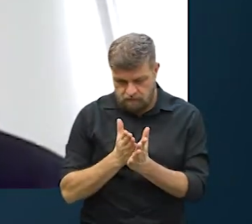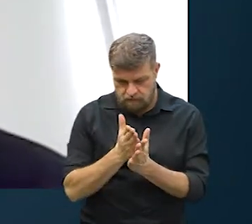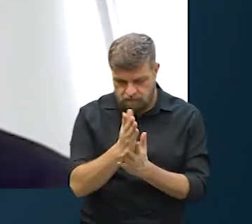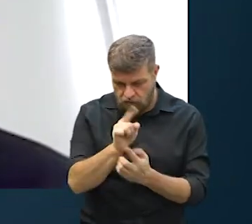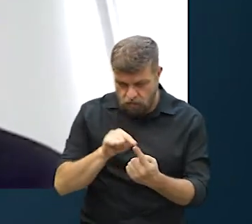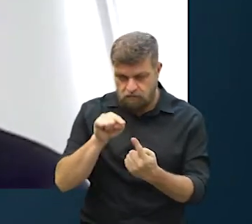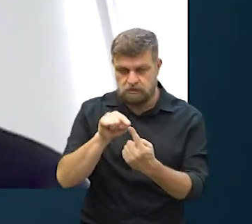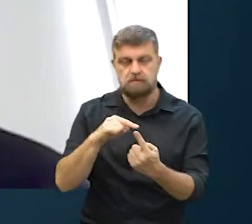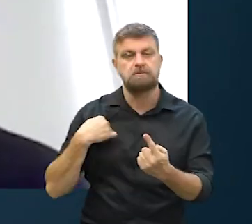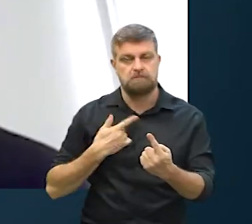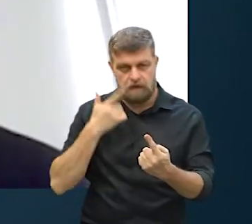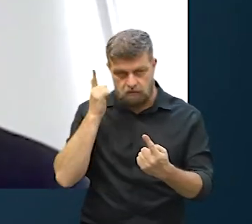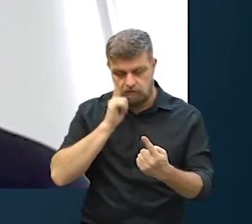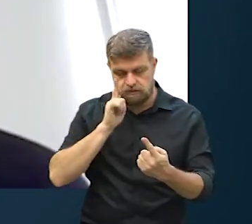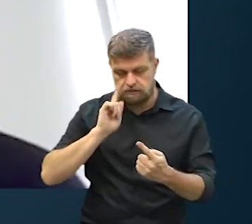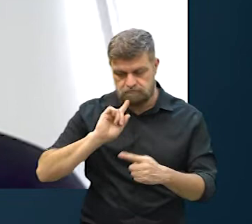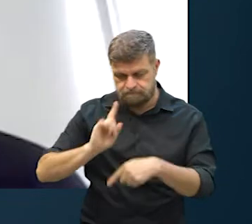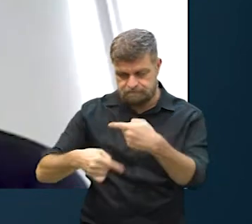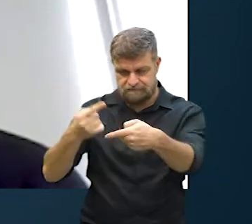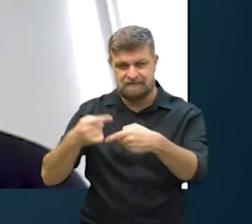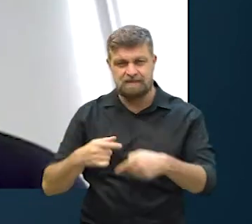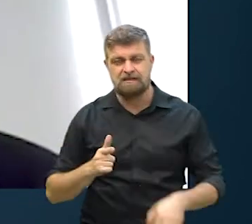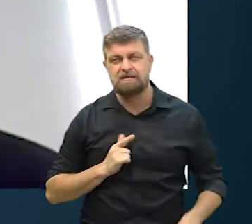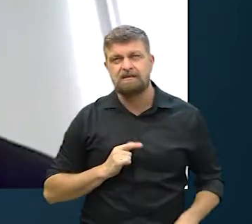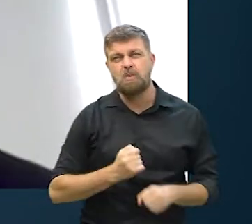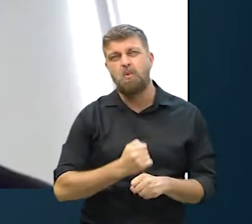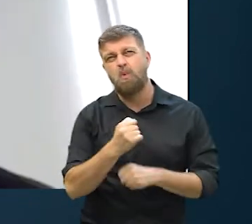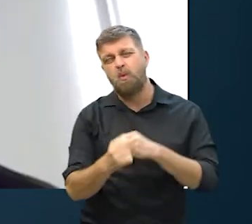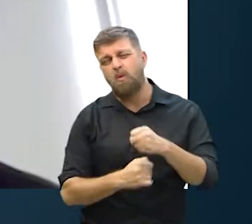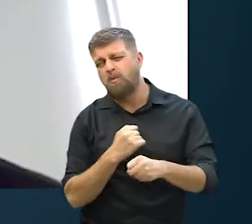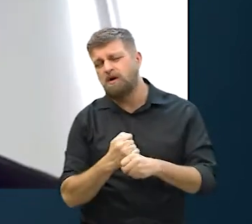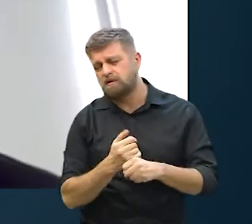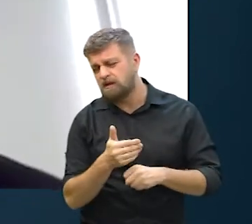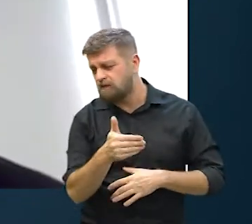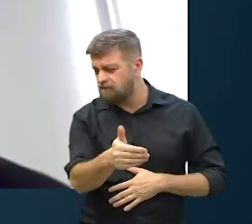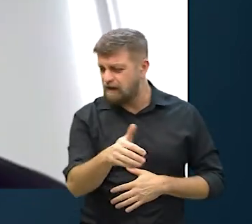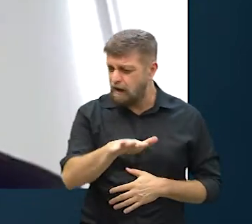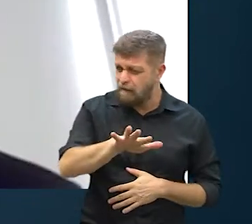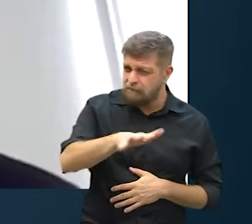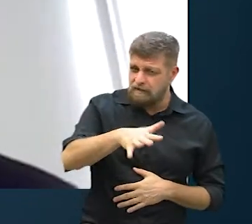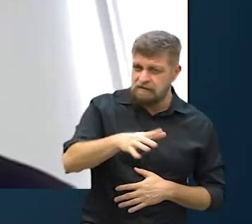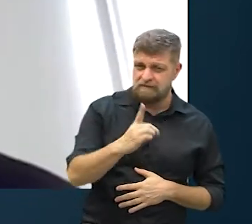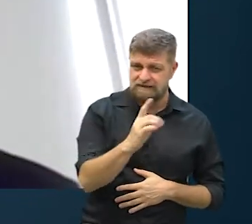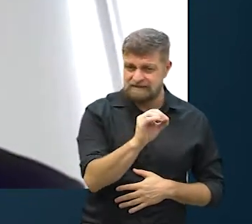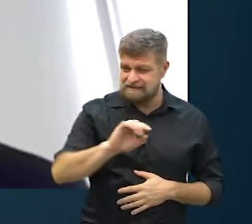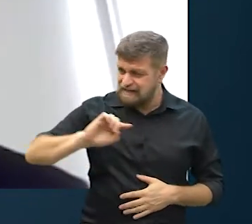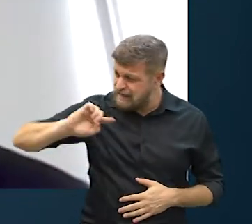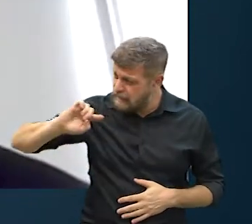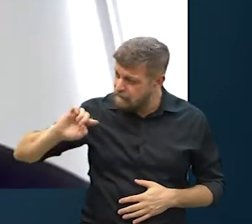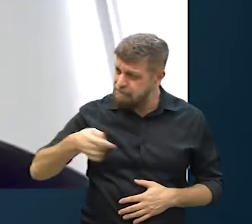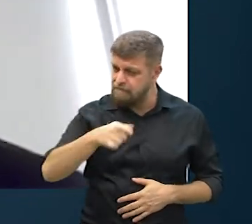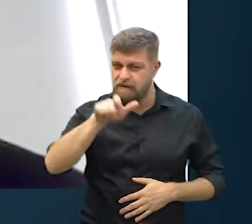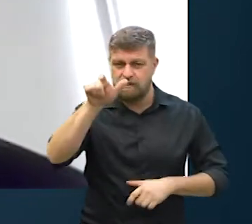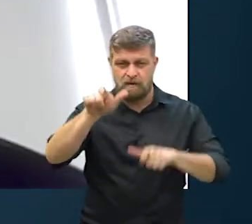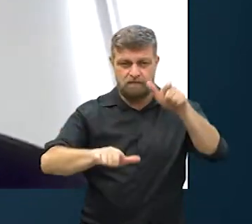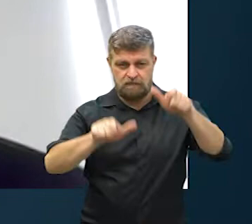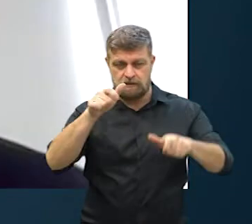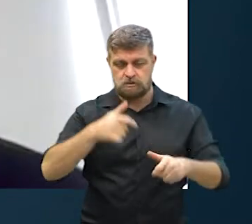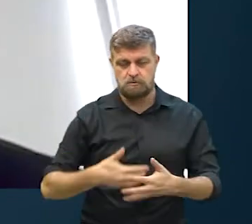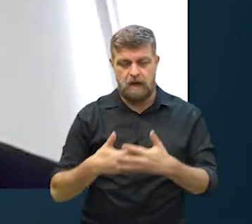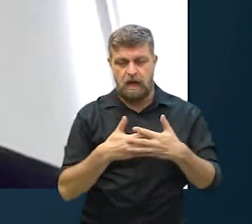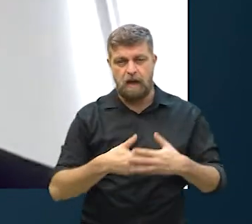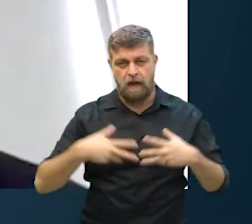gente vai conseguir bater os nossos objetivos aí. No próximo ano a gente quer terminar com aproximadamente 100 mil contas